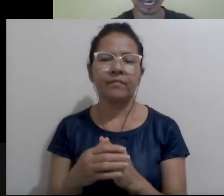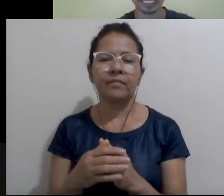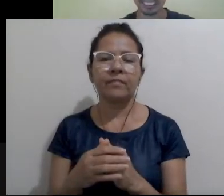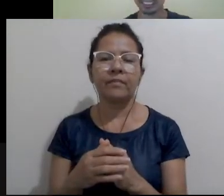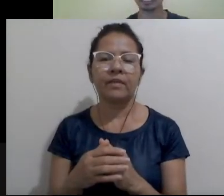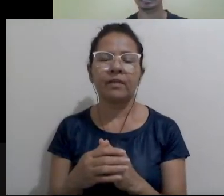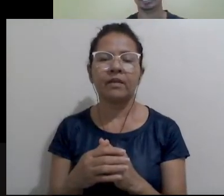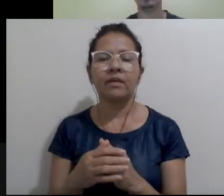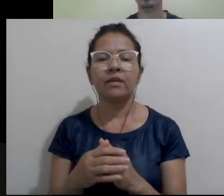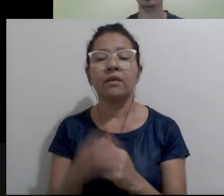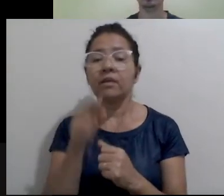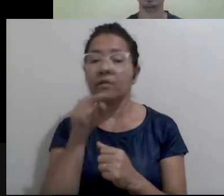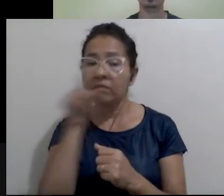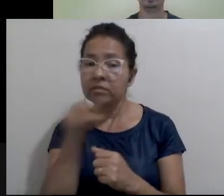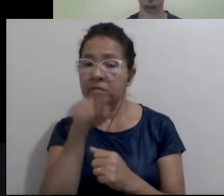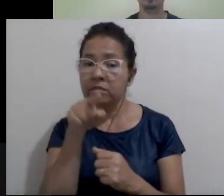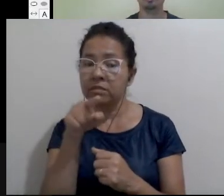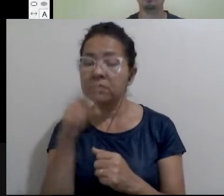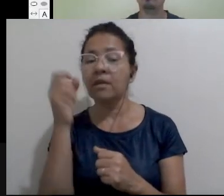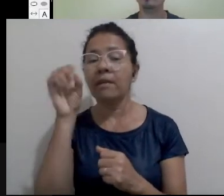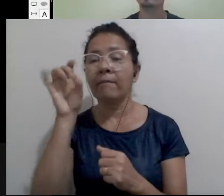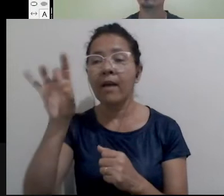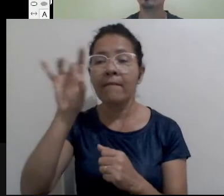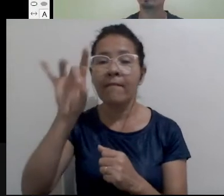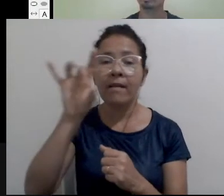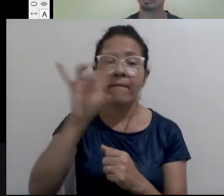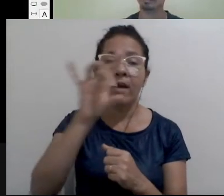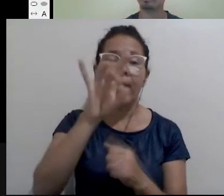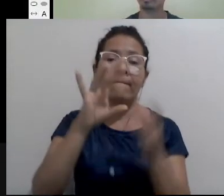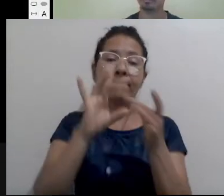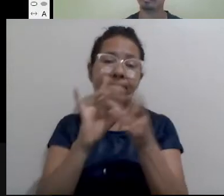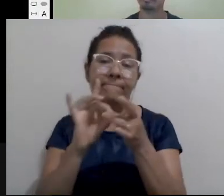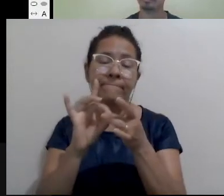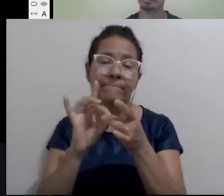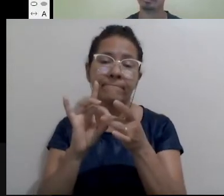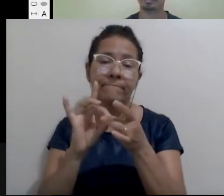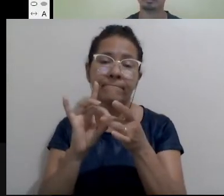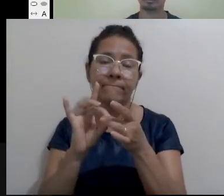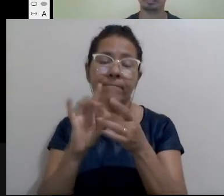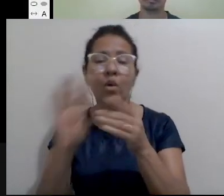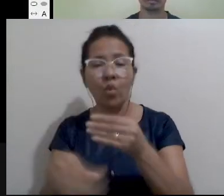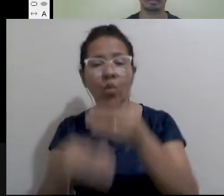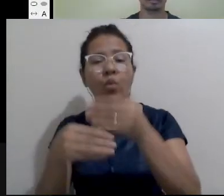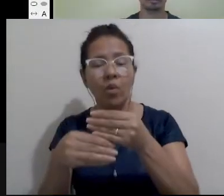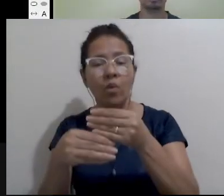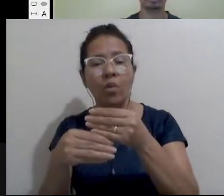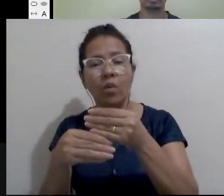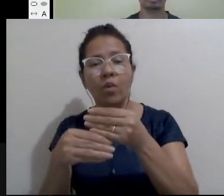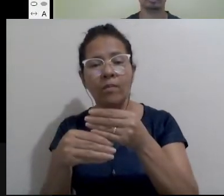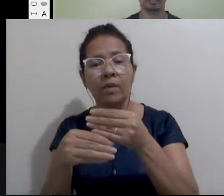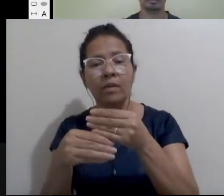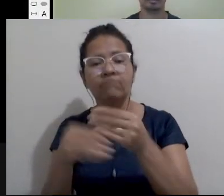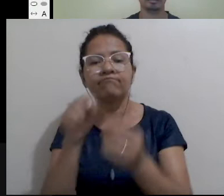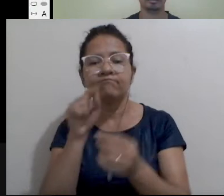E cada ligante de amônio desse aí, né, ocupa com 2 elétrons, né, fazendo as 6 ligações químicas, cada um